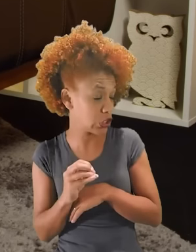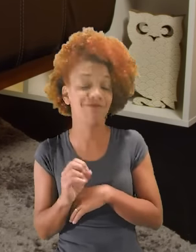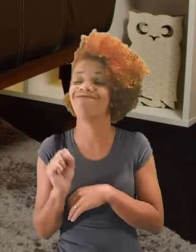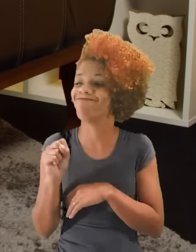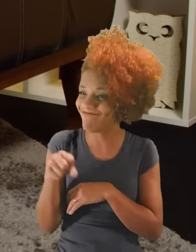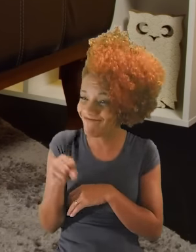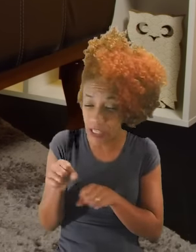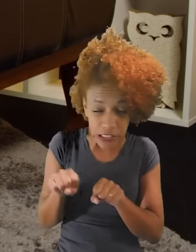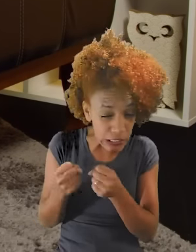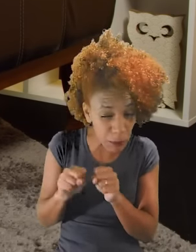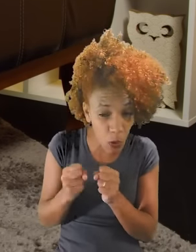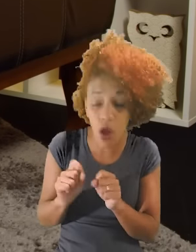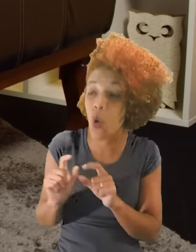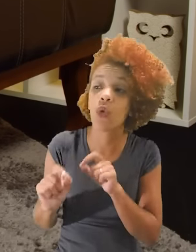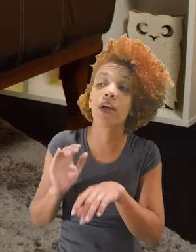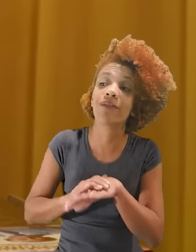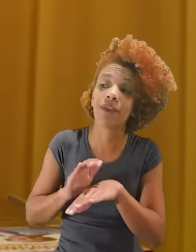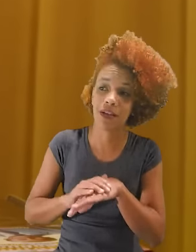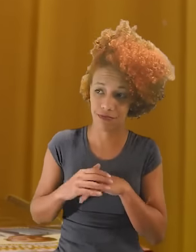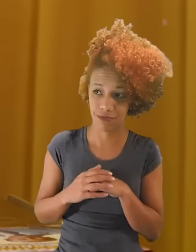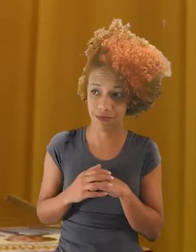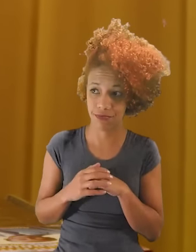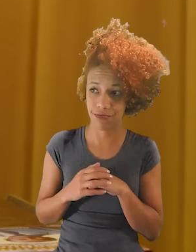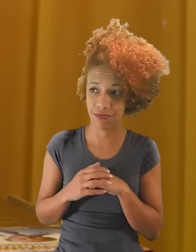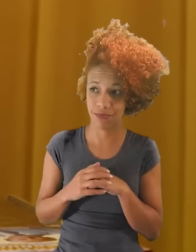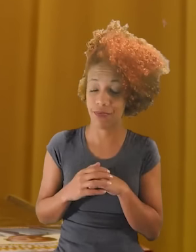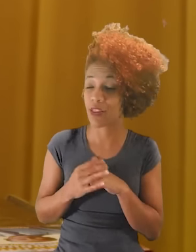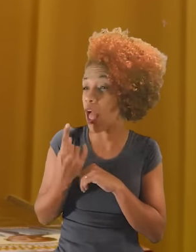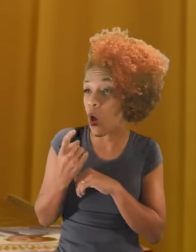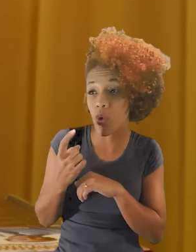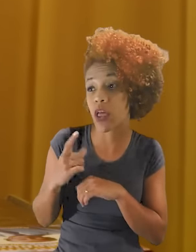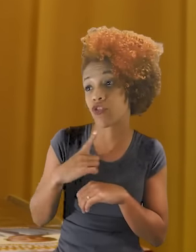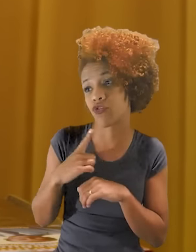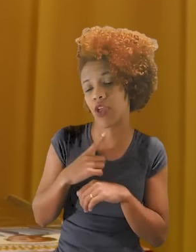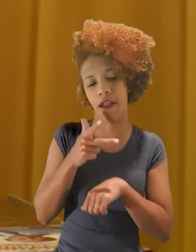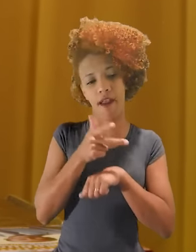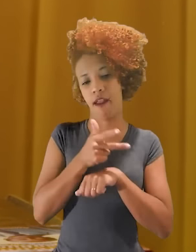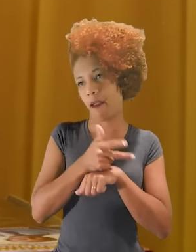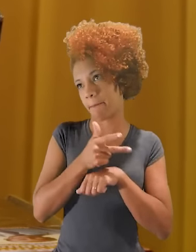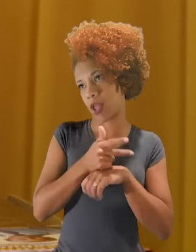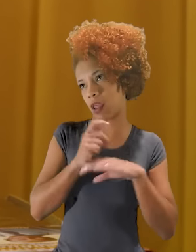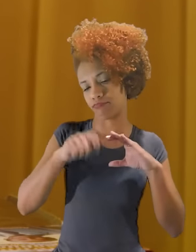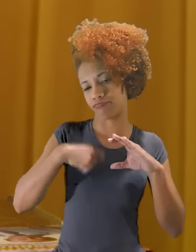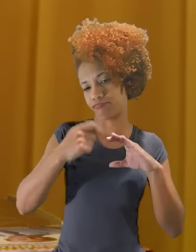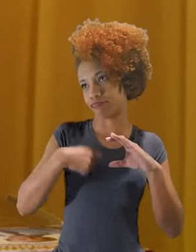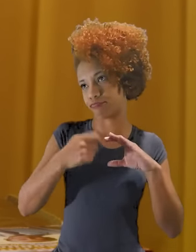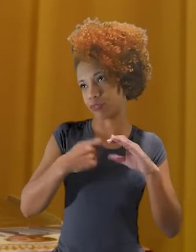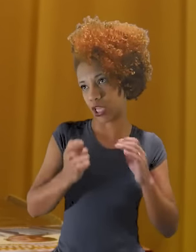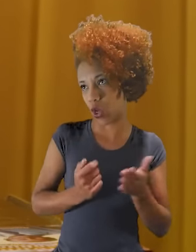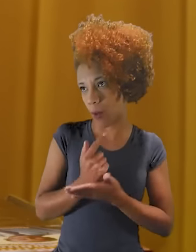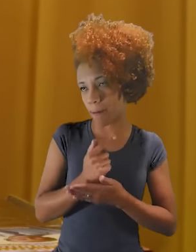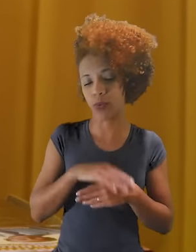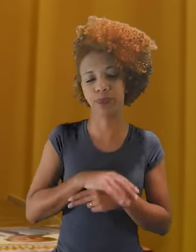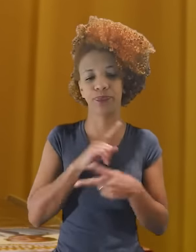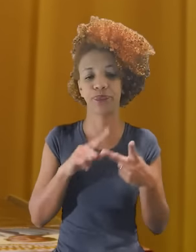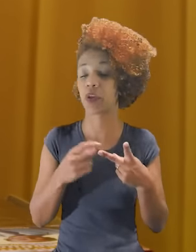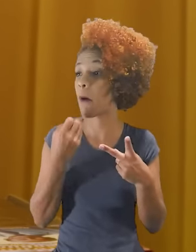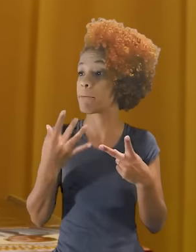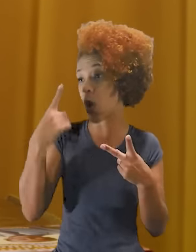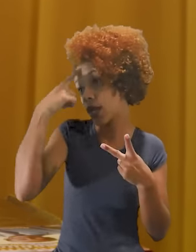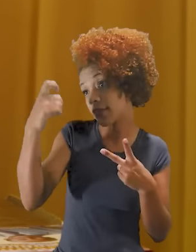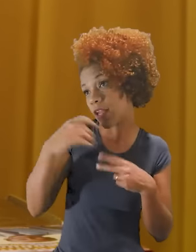anos, quebradaço, quebradaço. Aí, o que ele fez? Pegou a única coisa que ele tinha, câmera na mão, que era uma coisa que ele tinha comprado, e uma boa